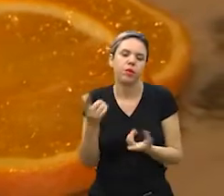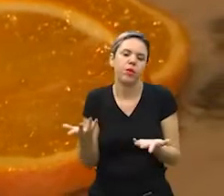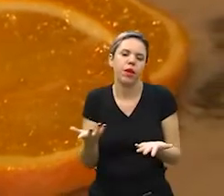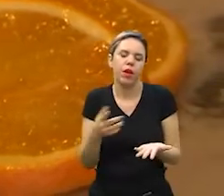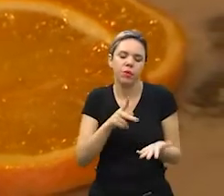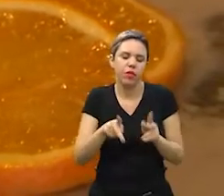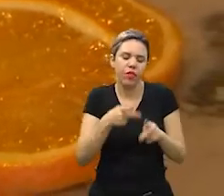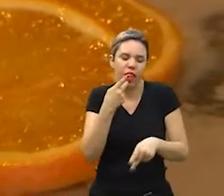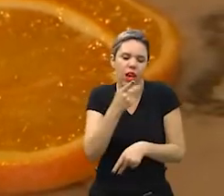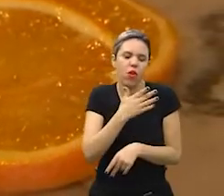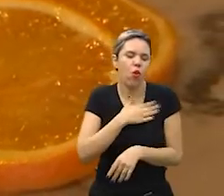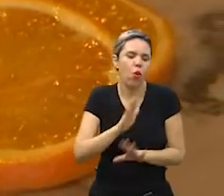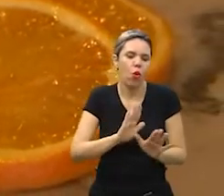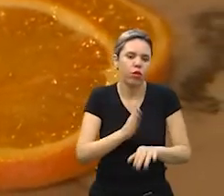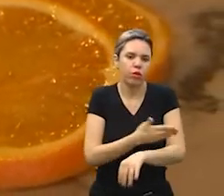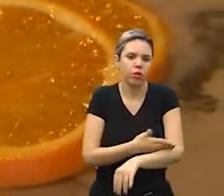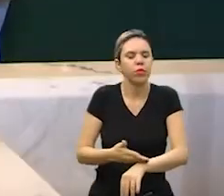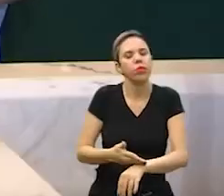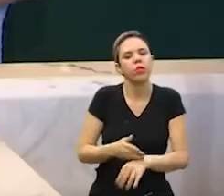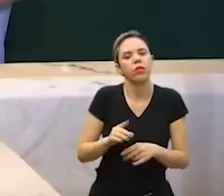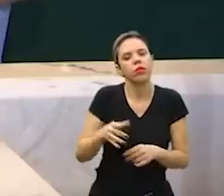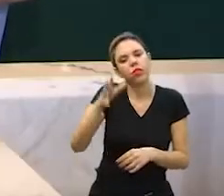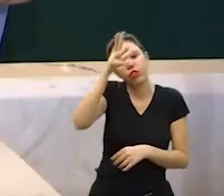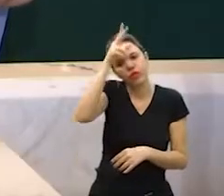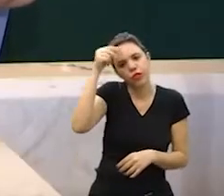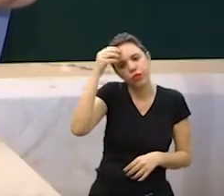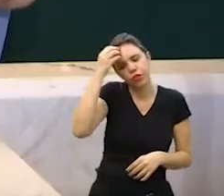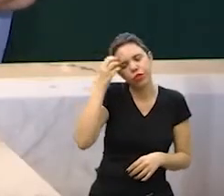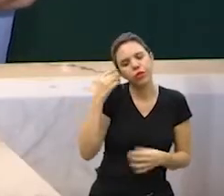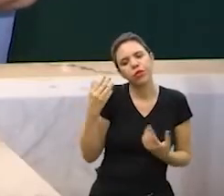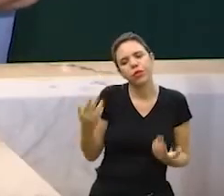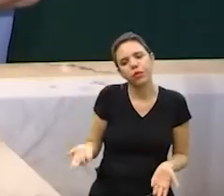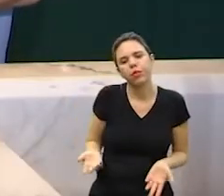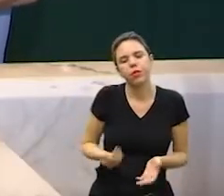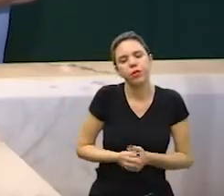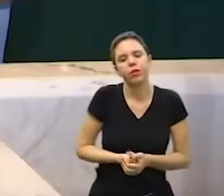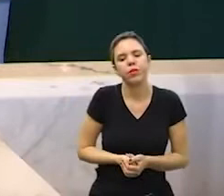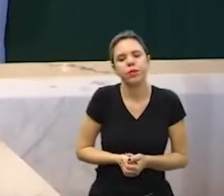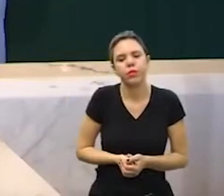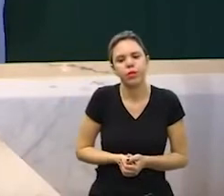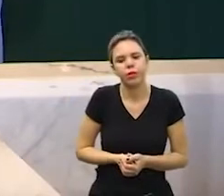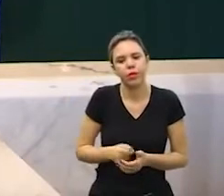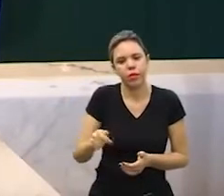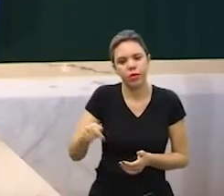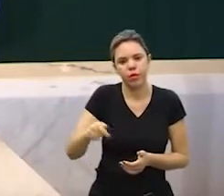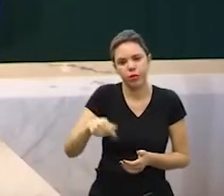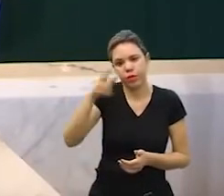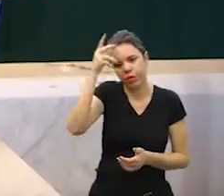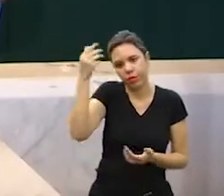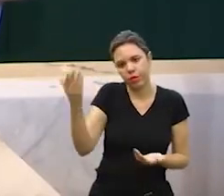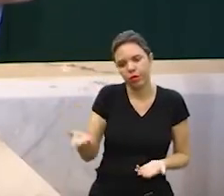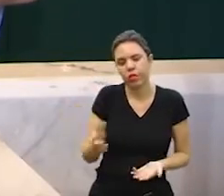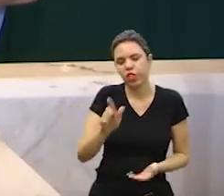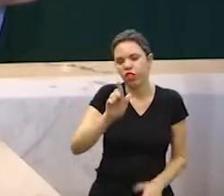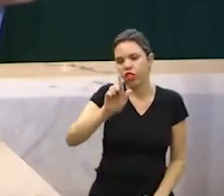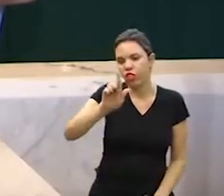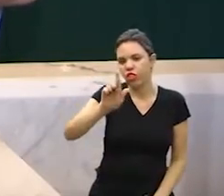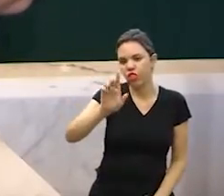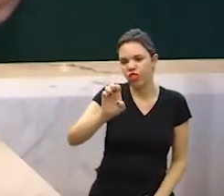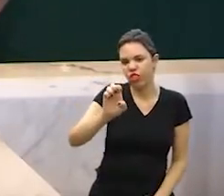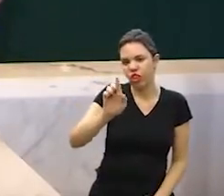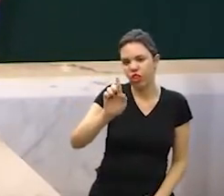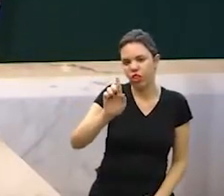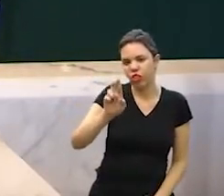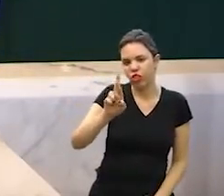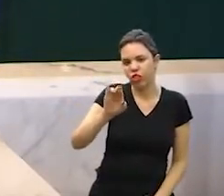o paladar, né? Porque as pessoas estão acostumadas com o refrigerante de guaraná. E aqui, o refrigerante de gengibre,